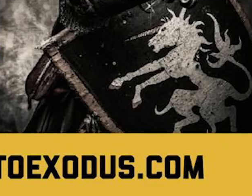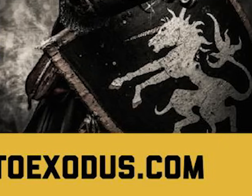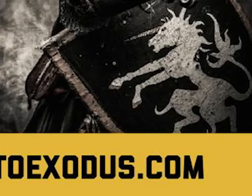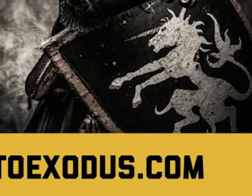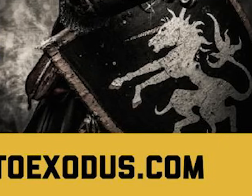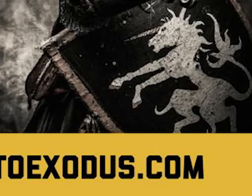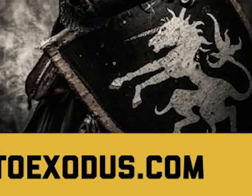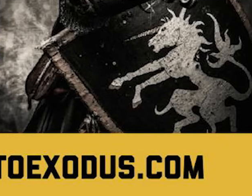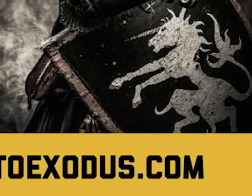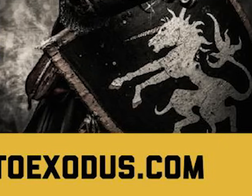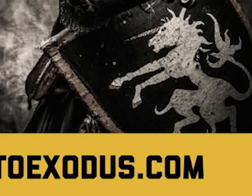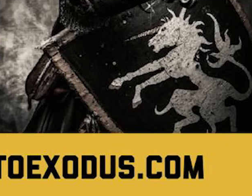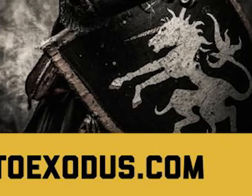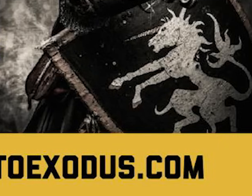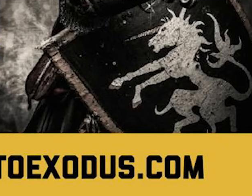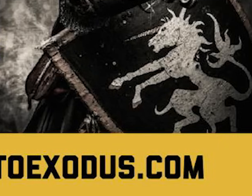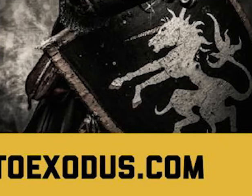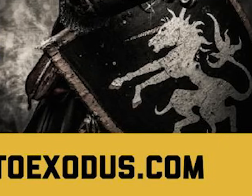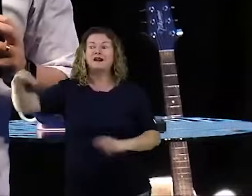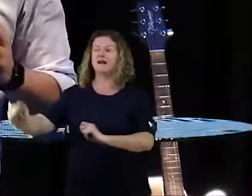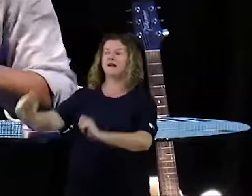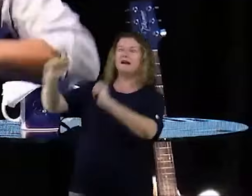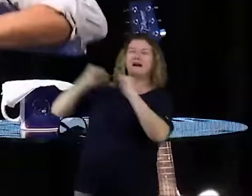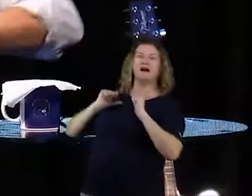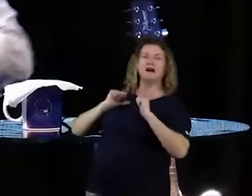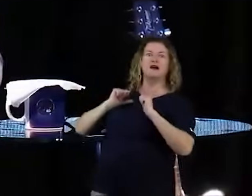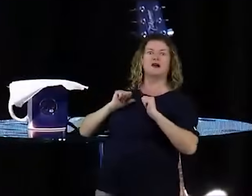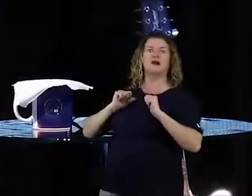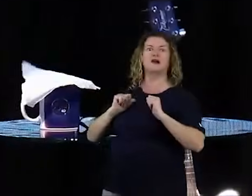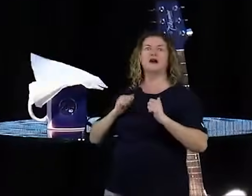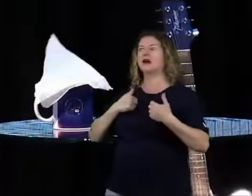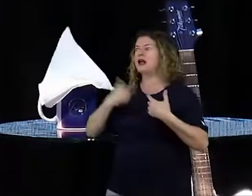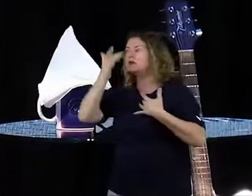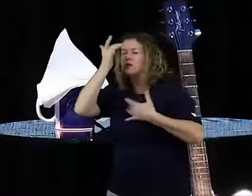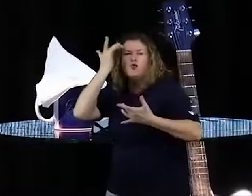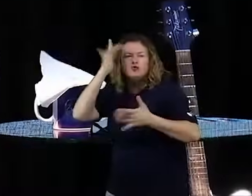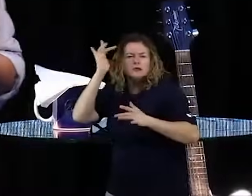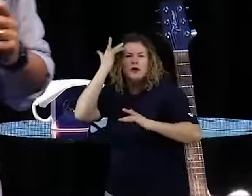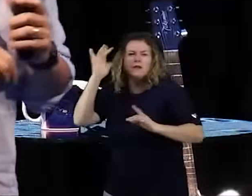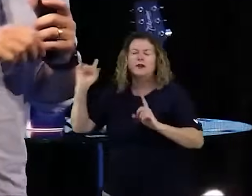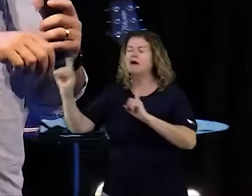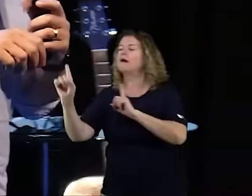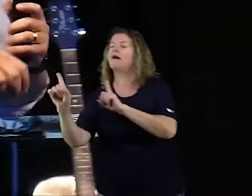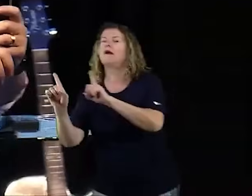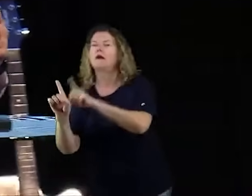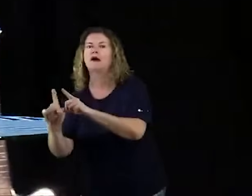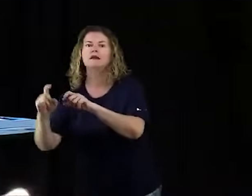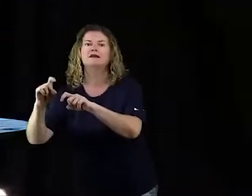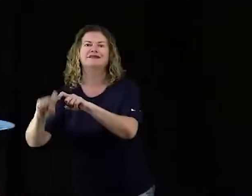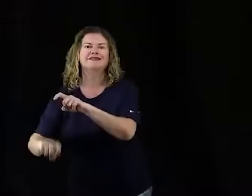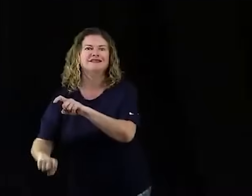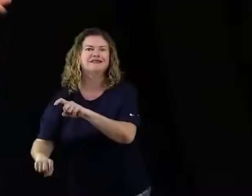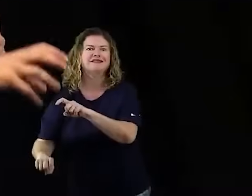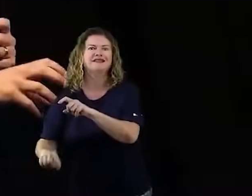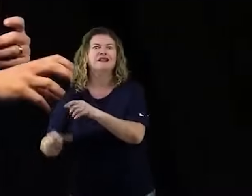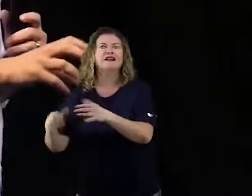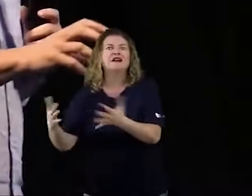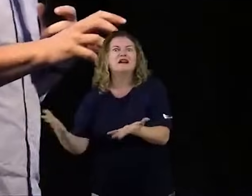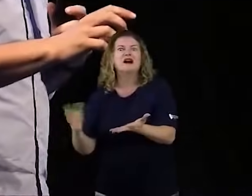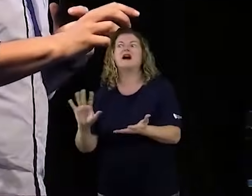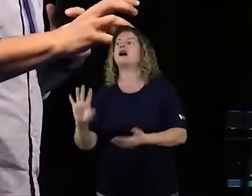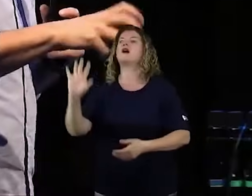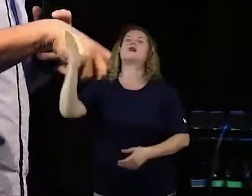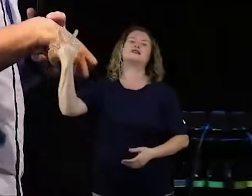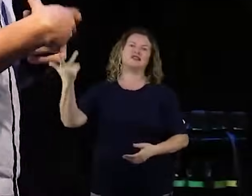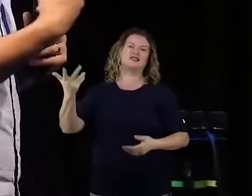filho que vai vir a ser linhagem de Jesus Então quando você faz uma aliança em julo